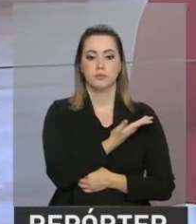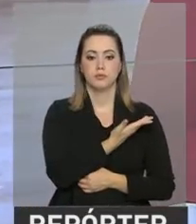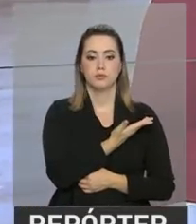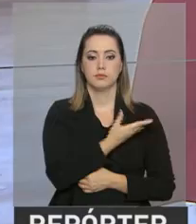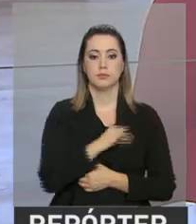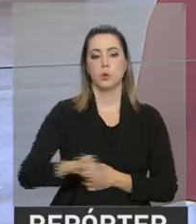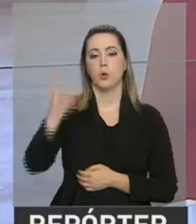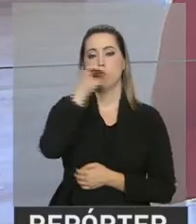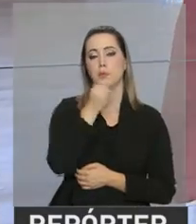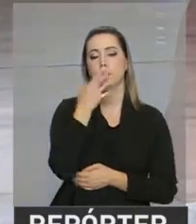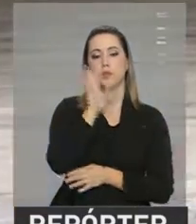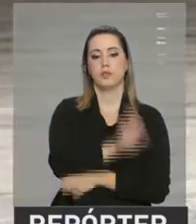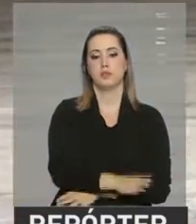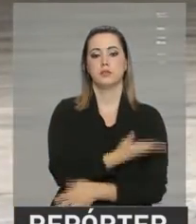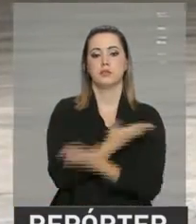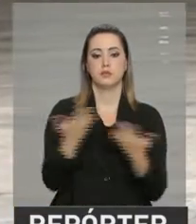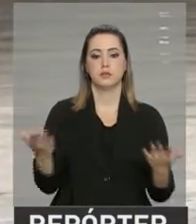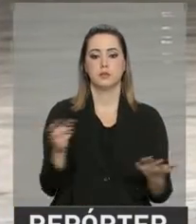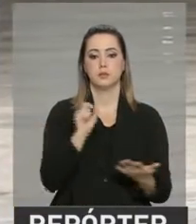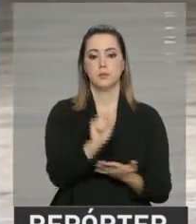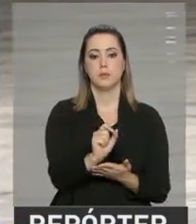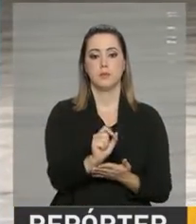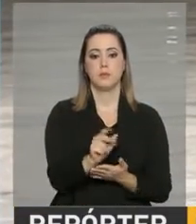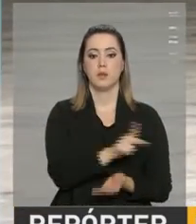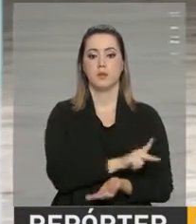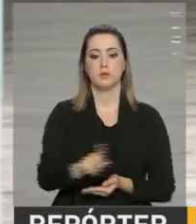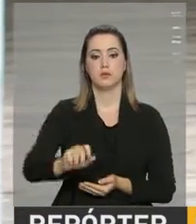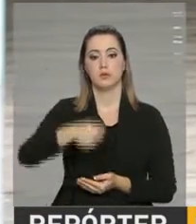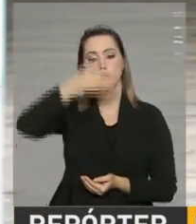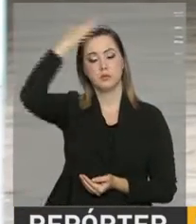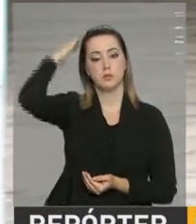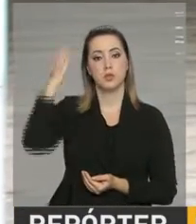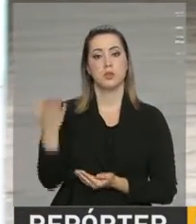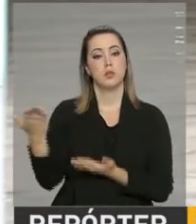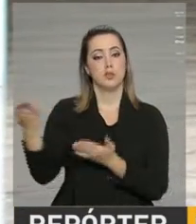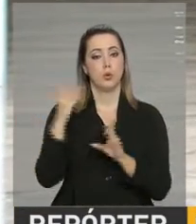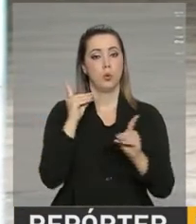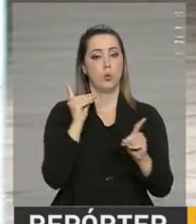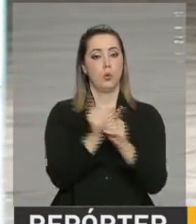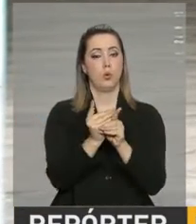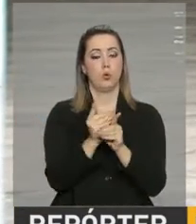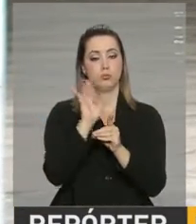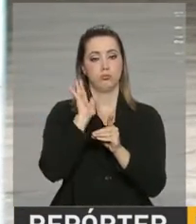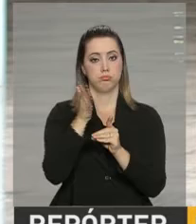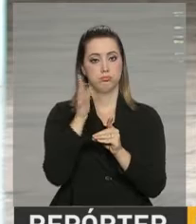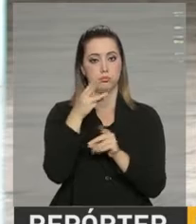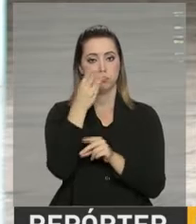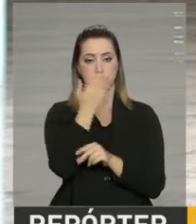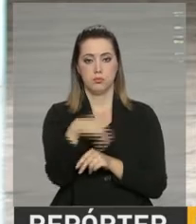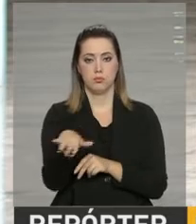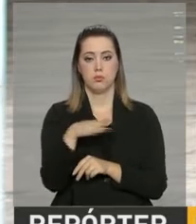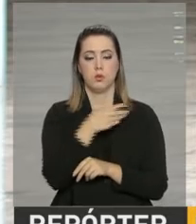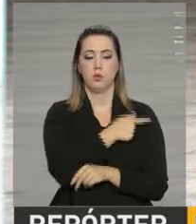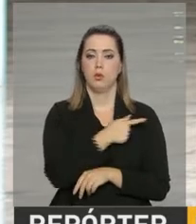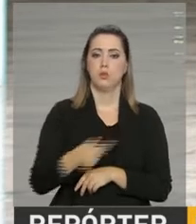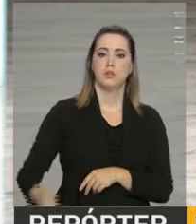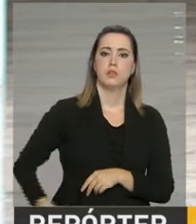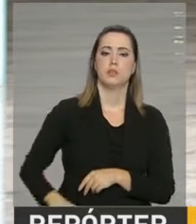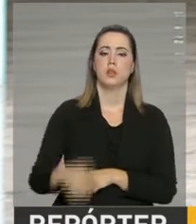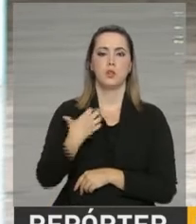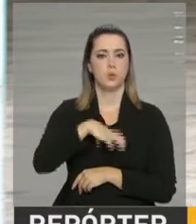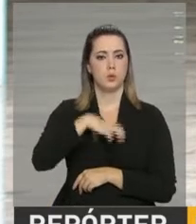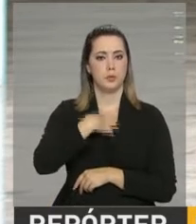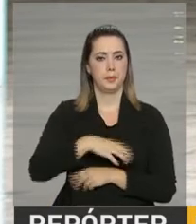José Luiz. Boa tarde a todos. O presidente Michel Temer recebe daqui a pouco, às 15h30, o governador da Bahia, Rui